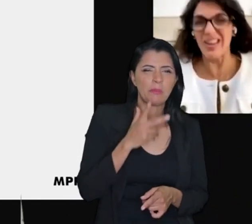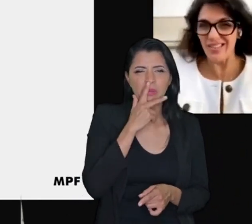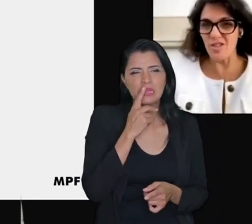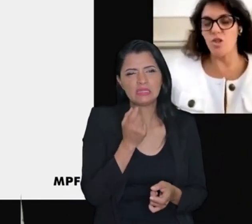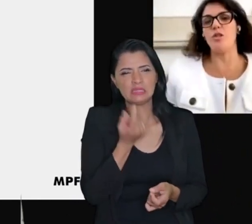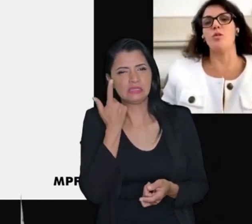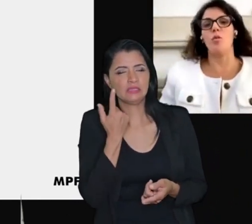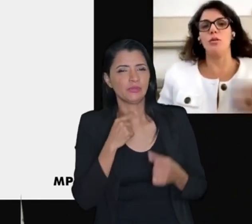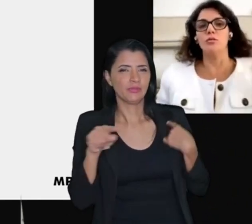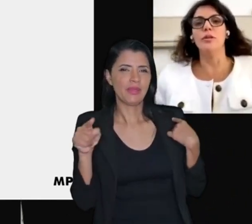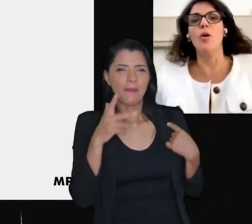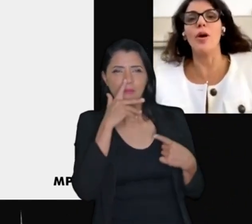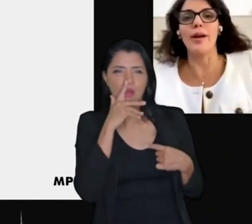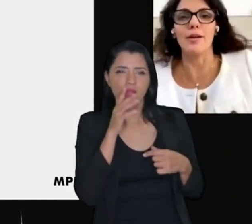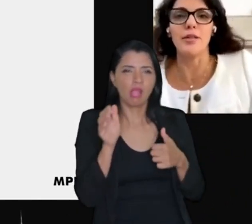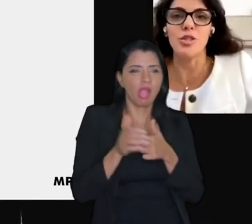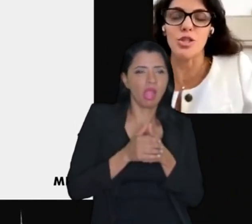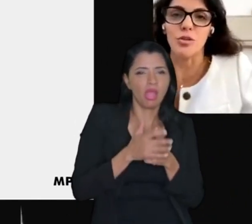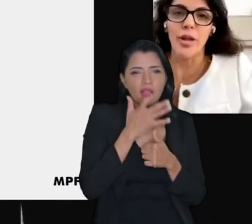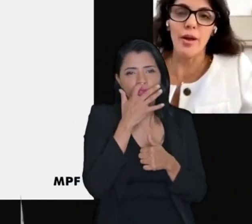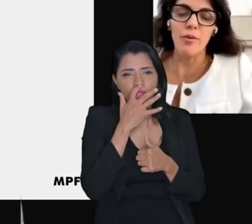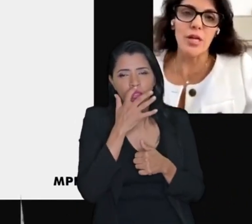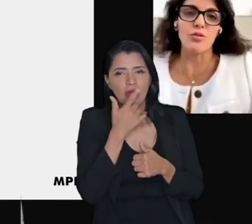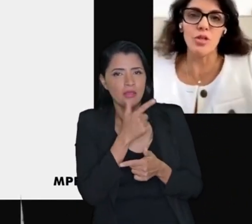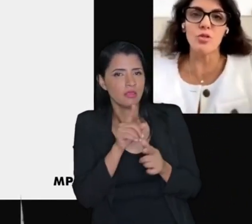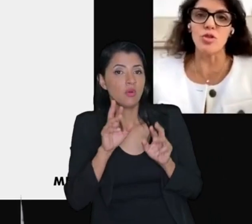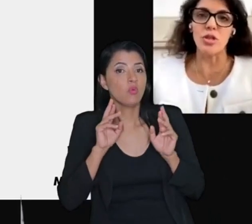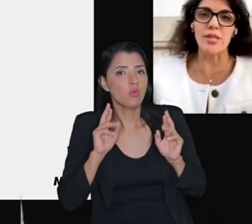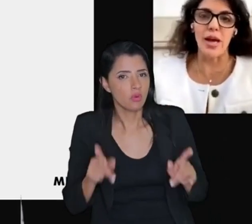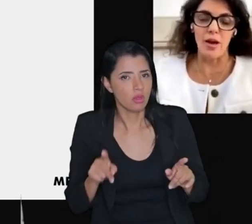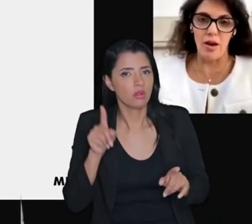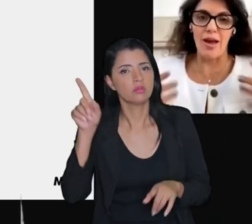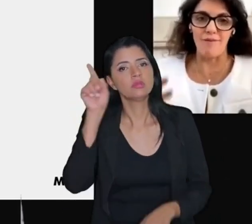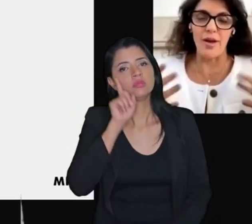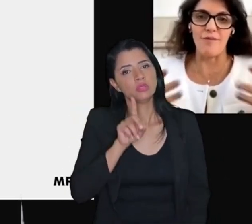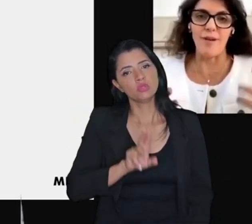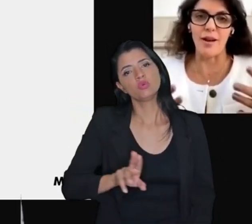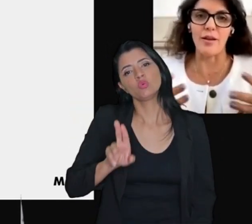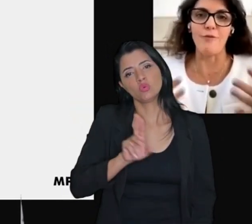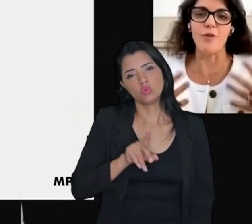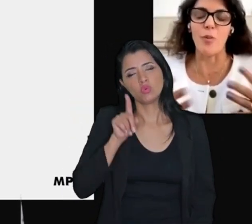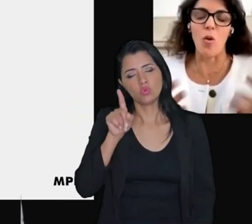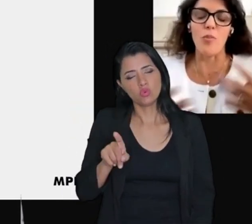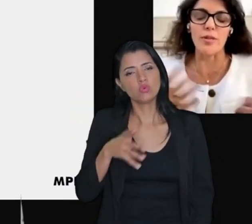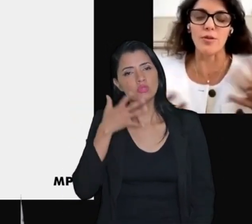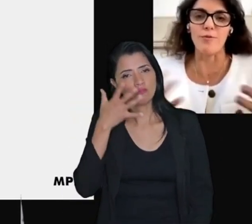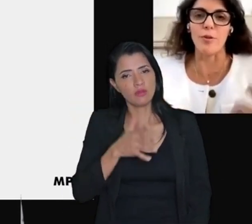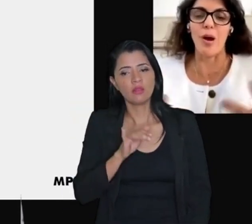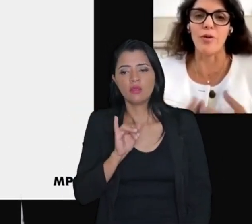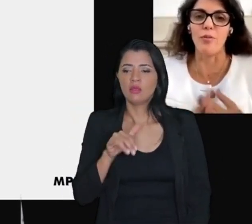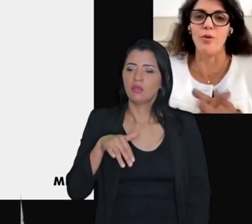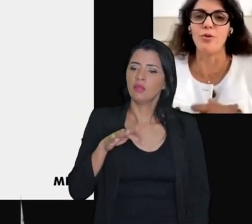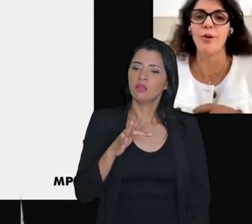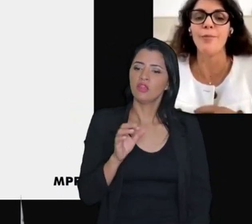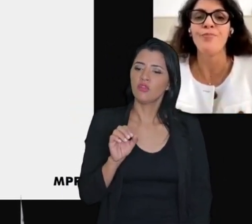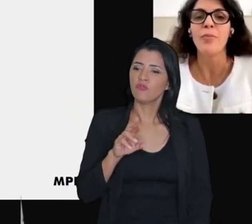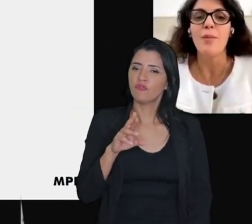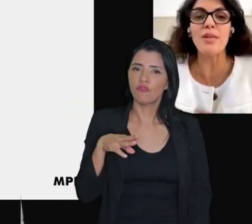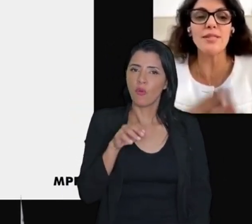algo como clandestino, quando não é clandestino, né? Os Estados Unidos utiliza a fala informal, cooperação informal,